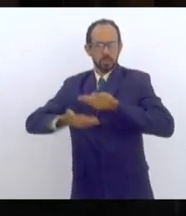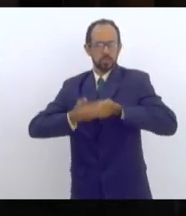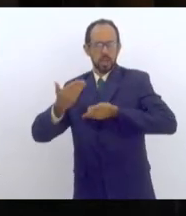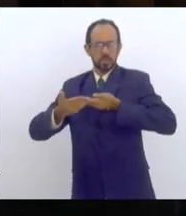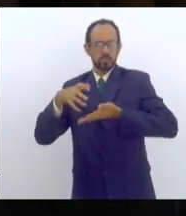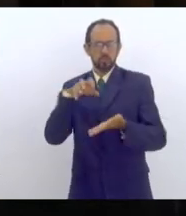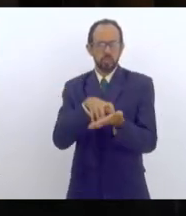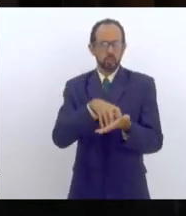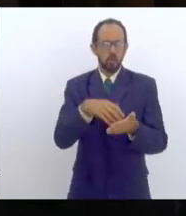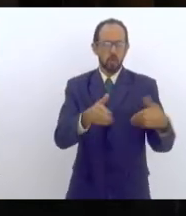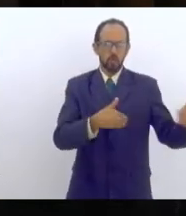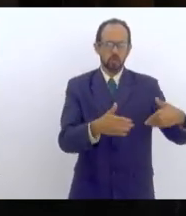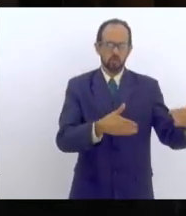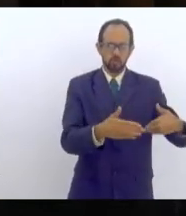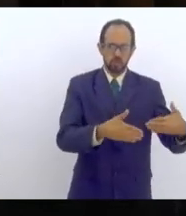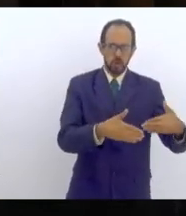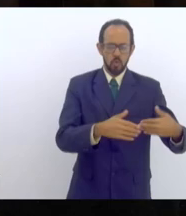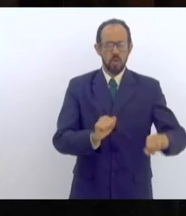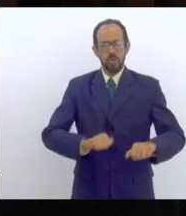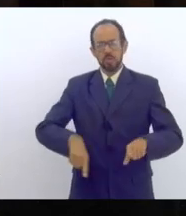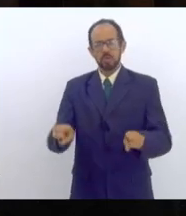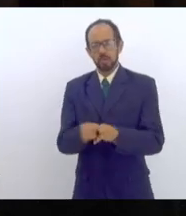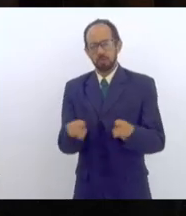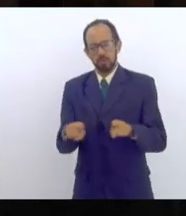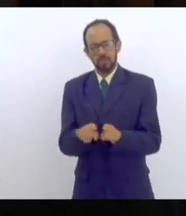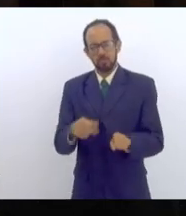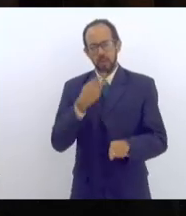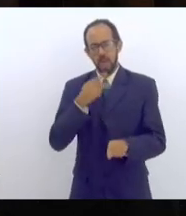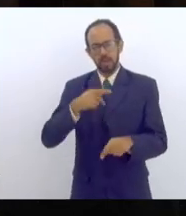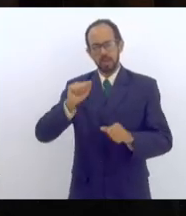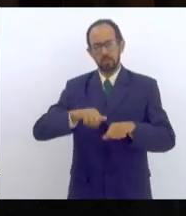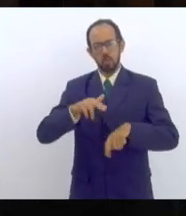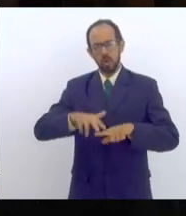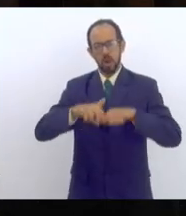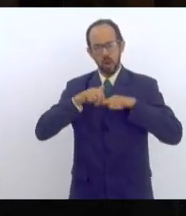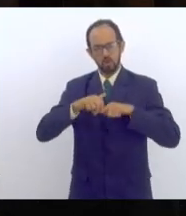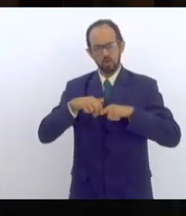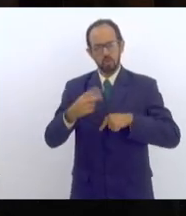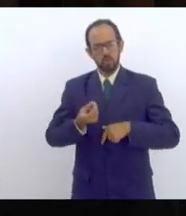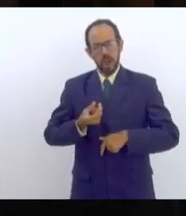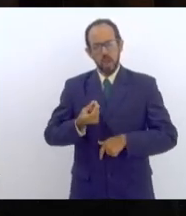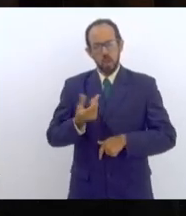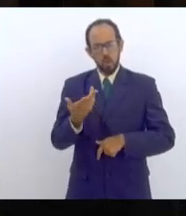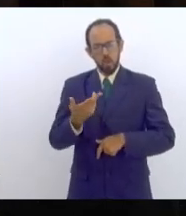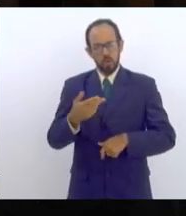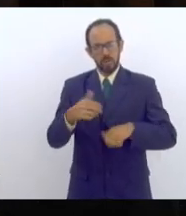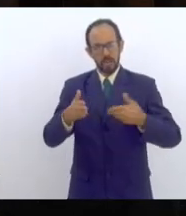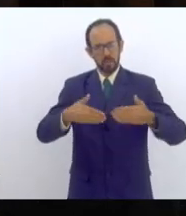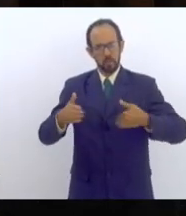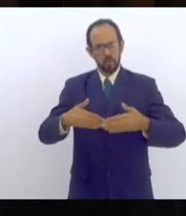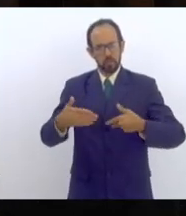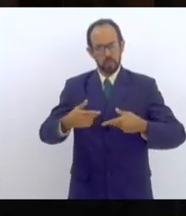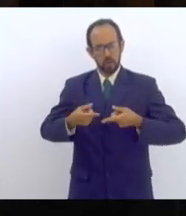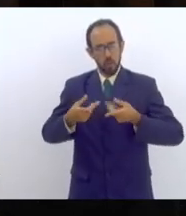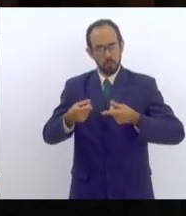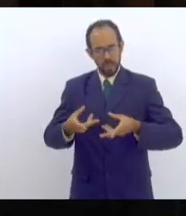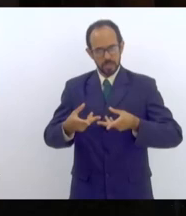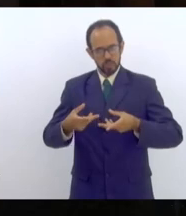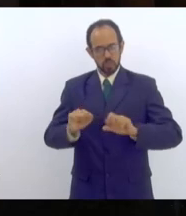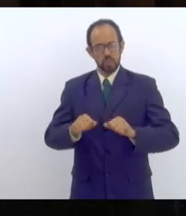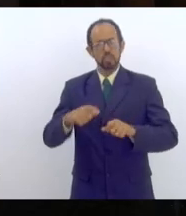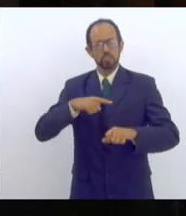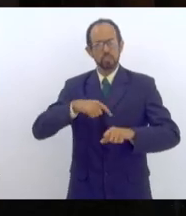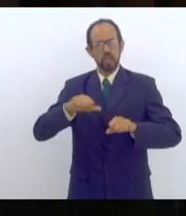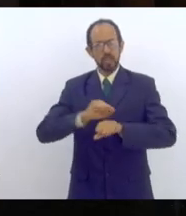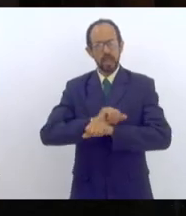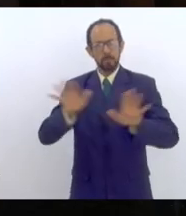e reforçar que, pelo enorme valor da indústria e do comércio no Estado, abrimos aqui um caminho para o diálogo e o trabalho